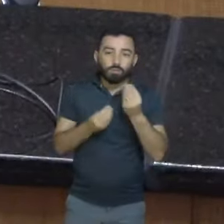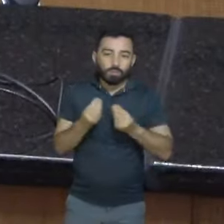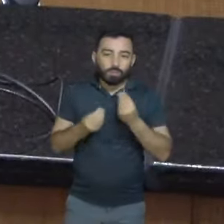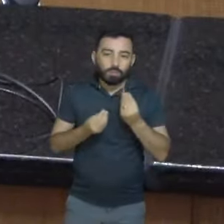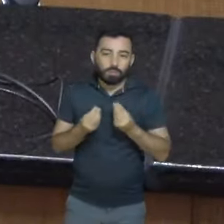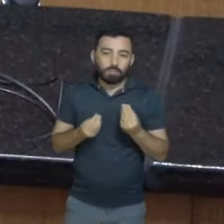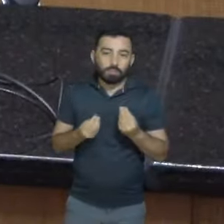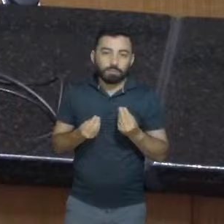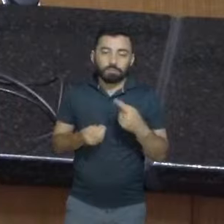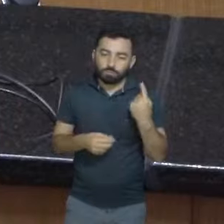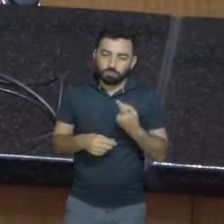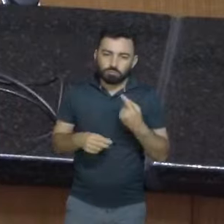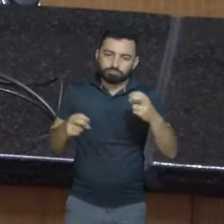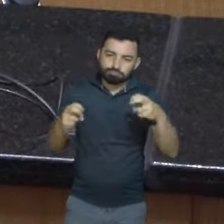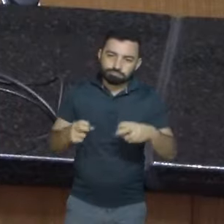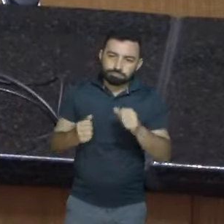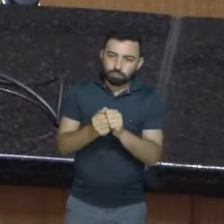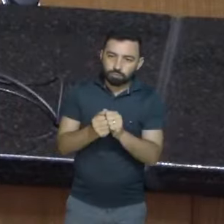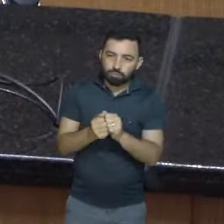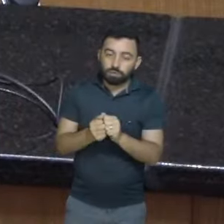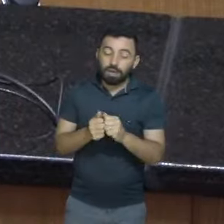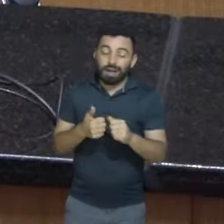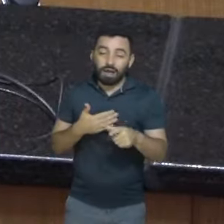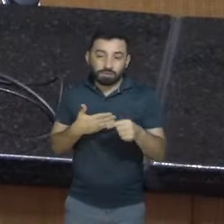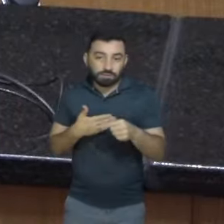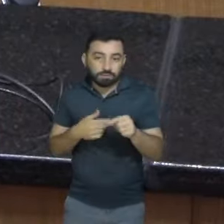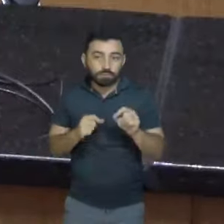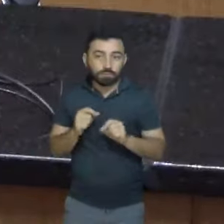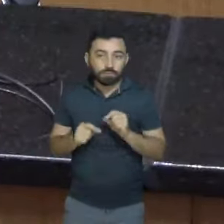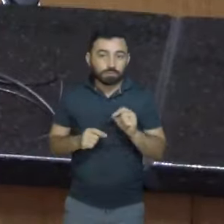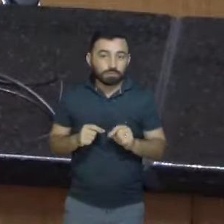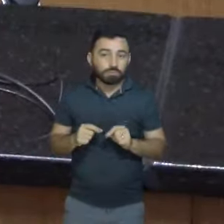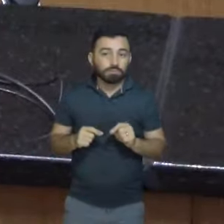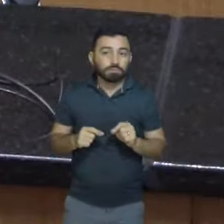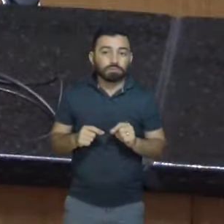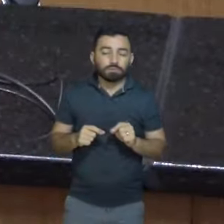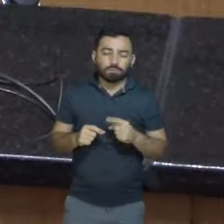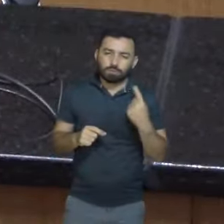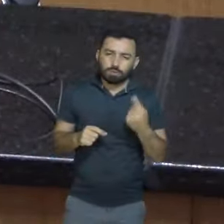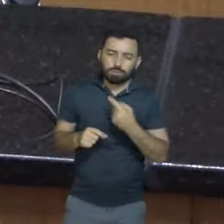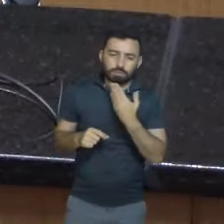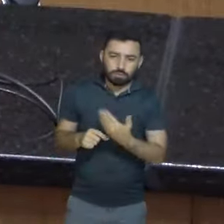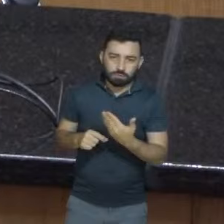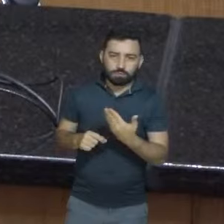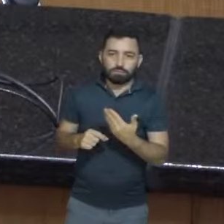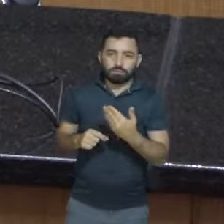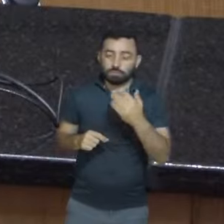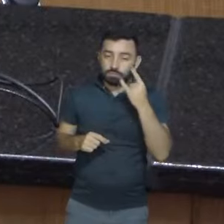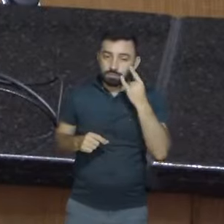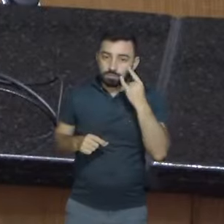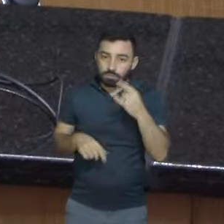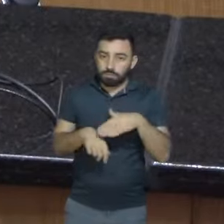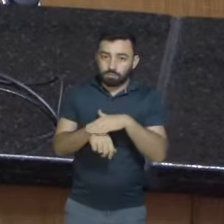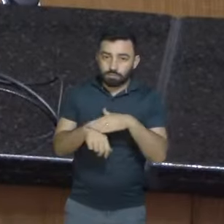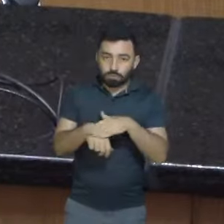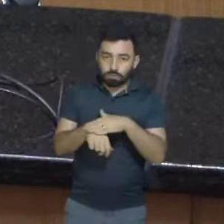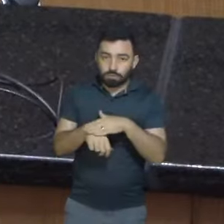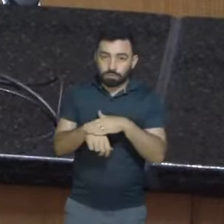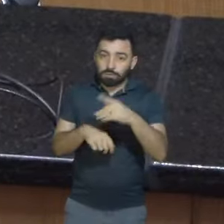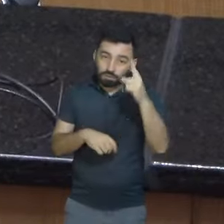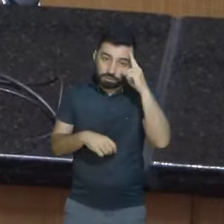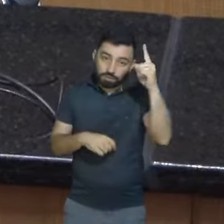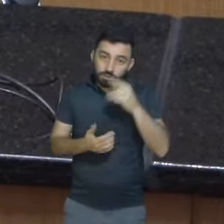Nós sentamos junto com a Casa Civil, o deputado Mauro de Nadal pediu que nós colaborássemos, né? Nós sentamos, a ideia